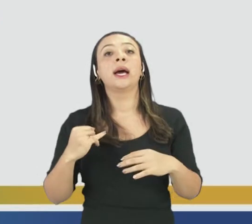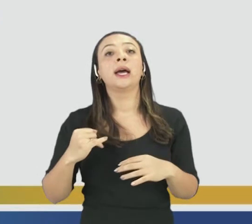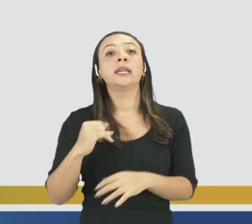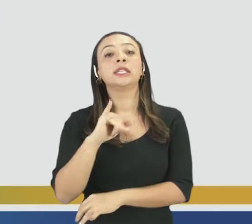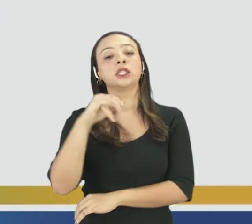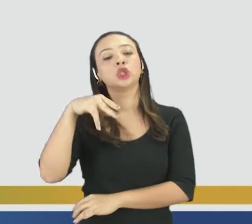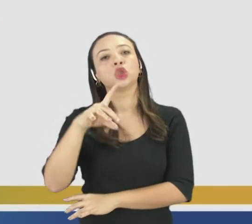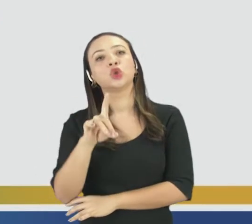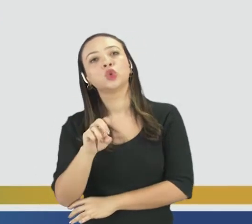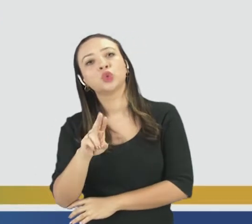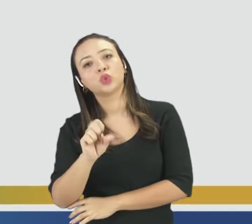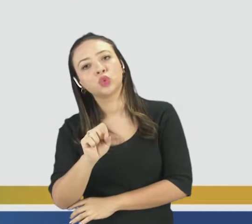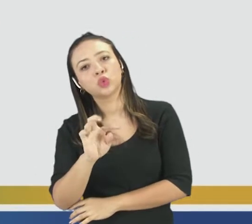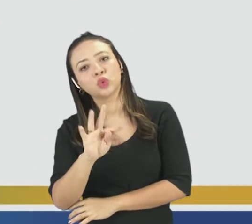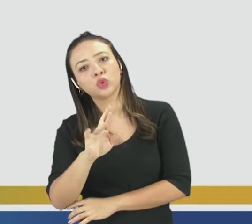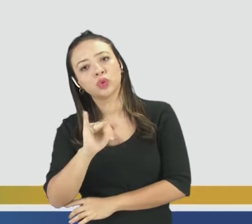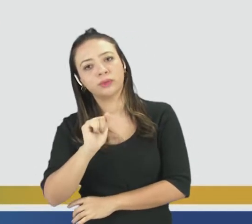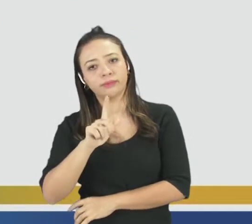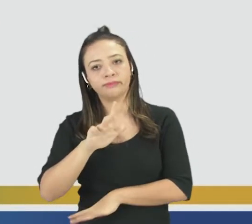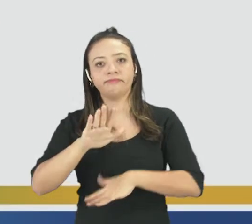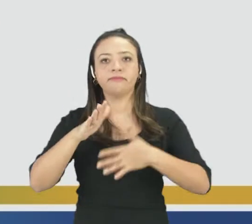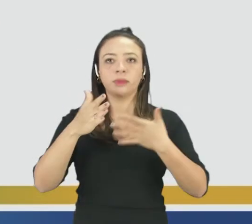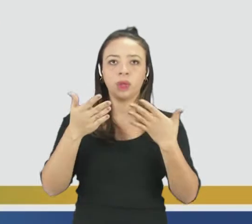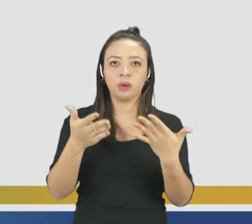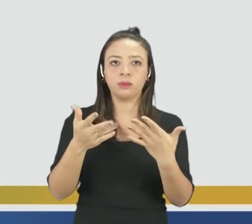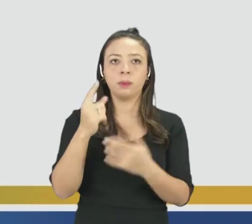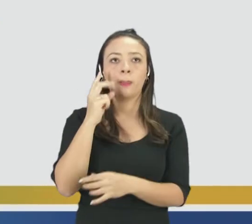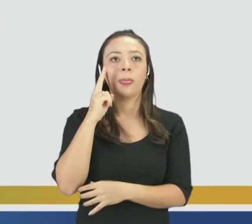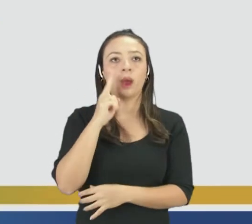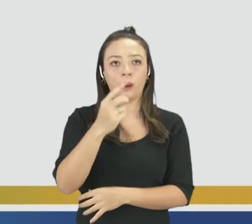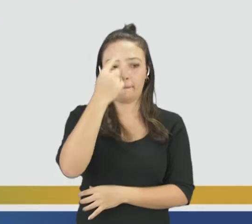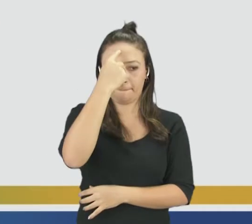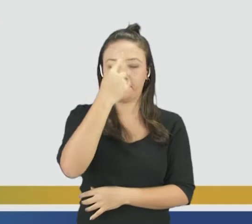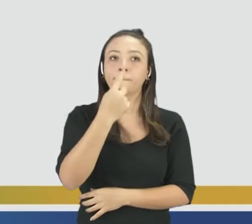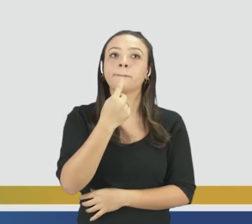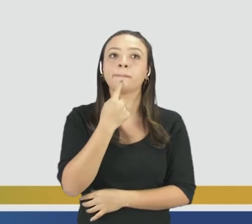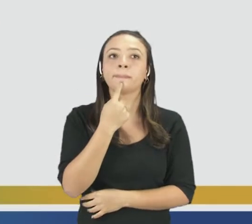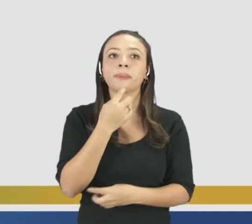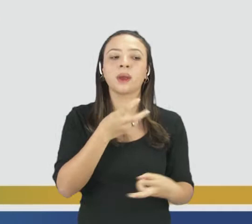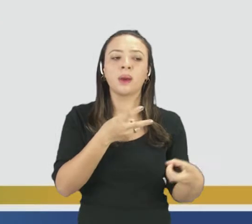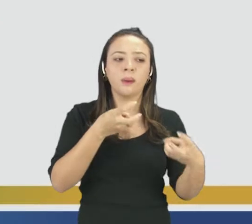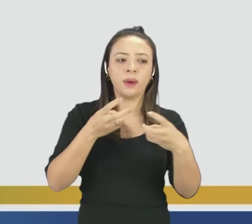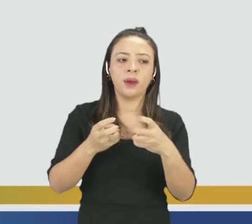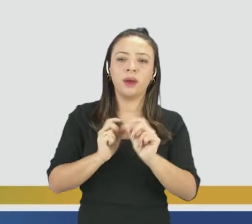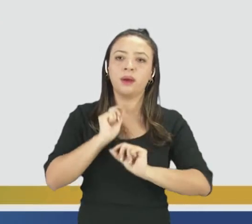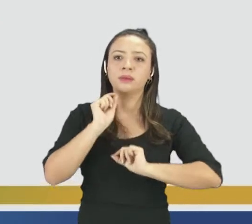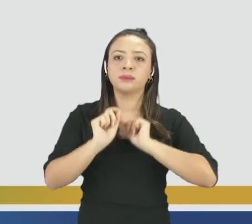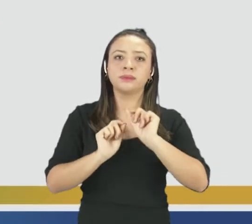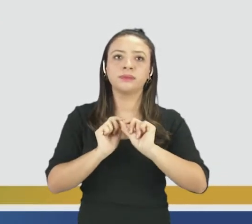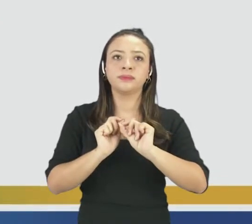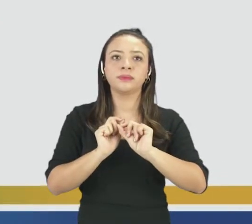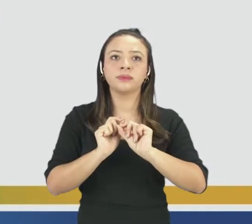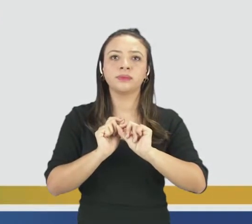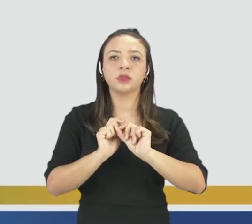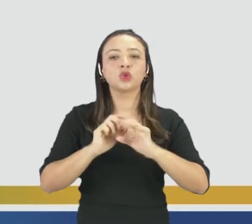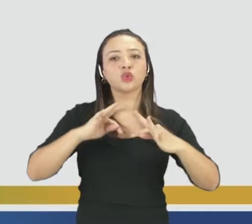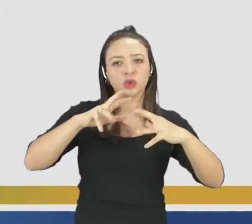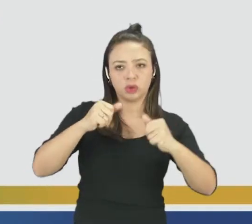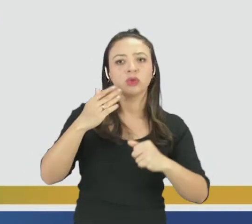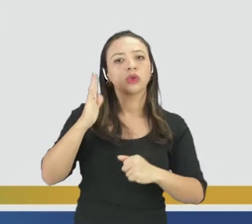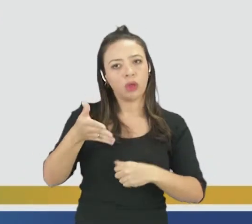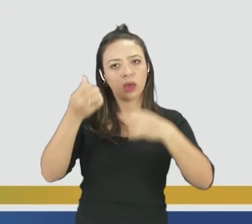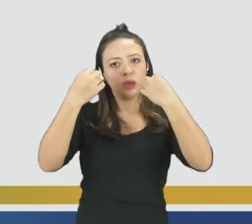técnico-científico-informacional então pela figura você percebe que por meio de um 200 que foi dito agora